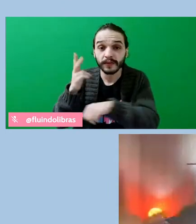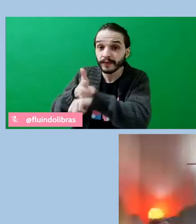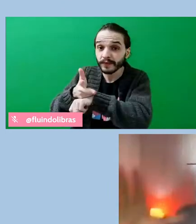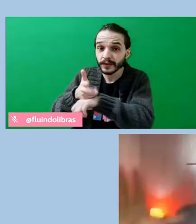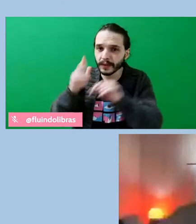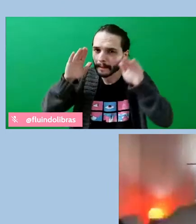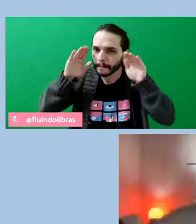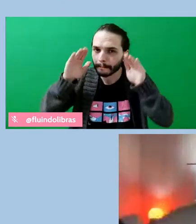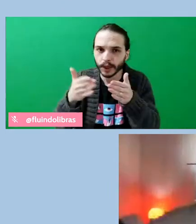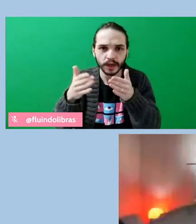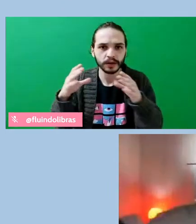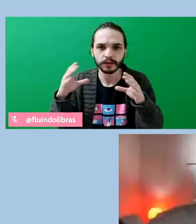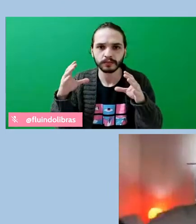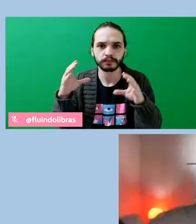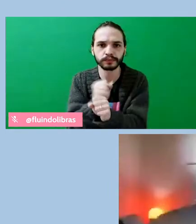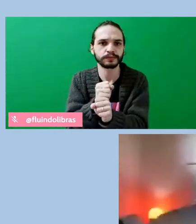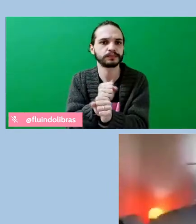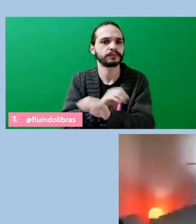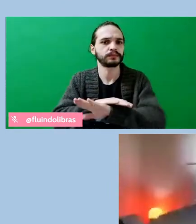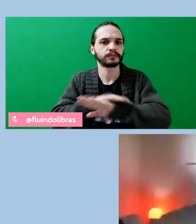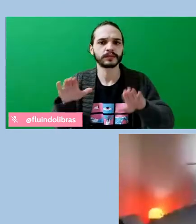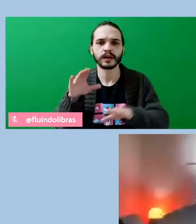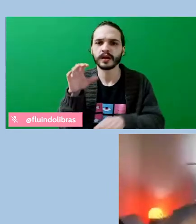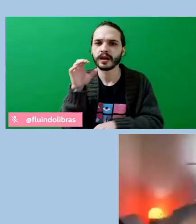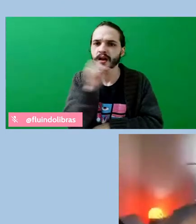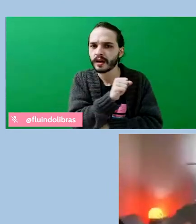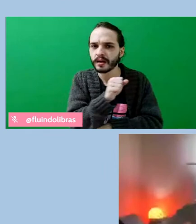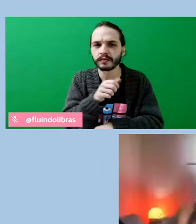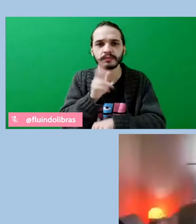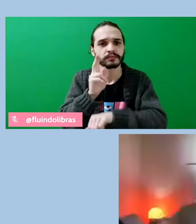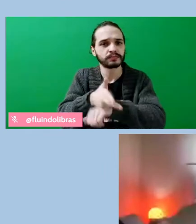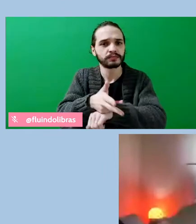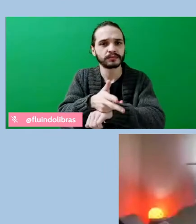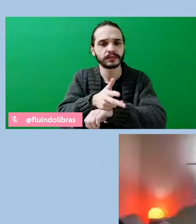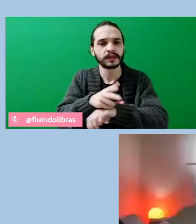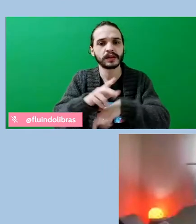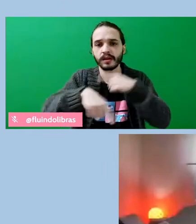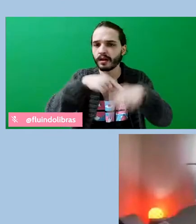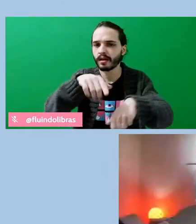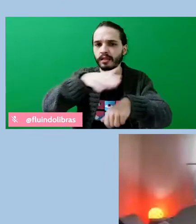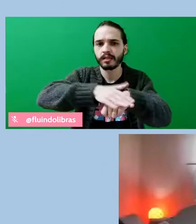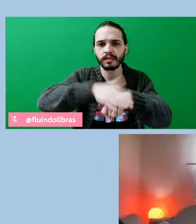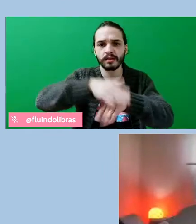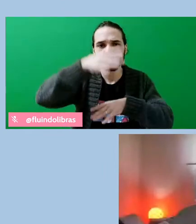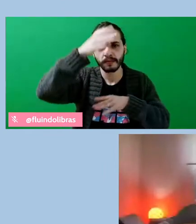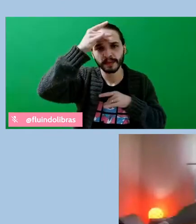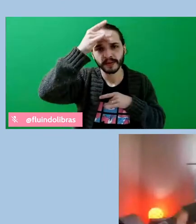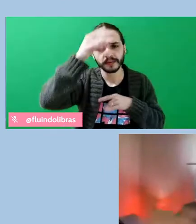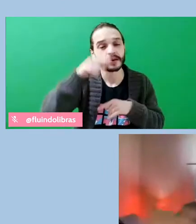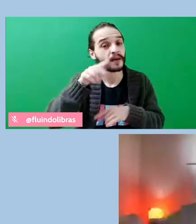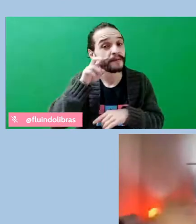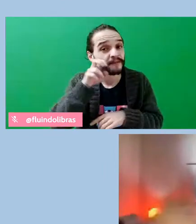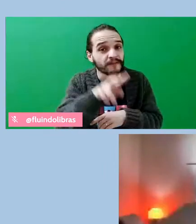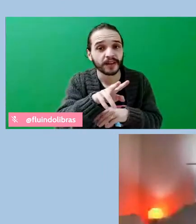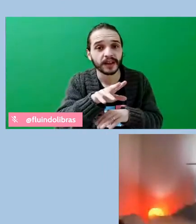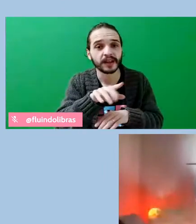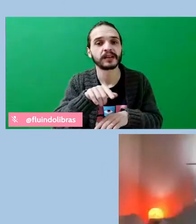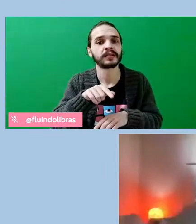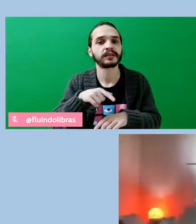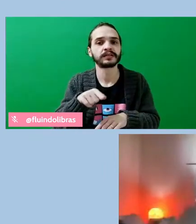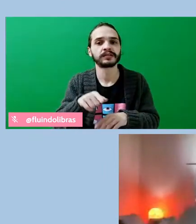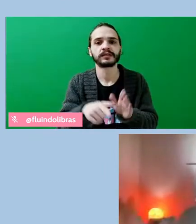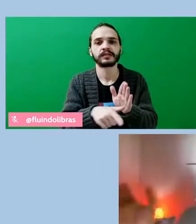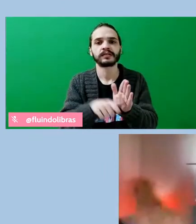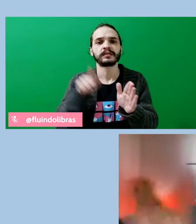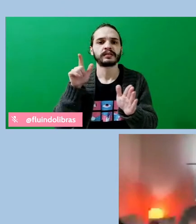limpar tudo para poder deixá-las fazerem a performance, porque é sobre isso, é sobre vê-las, né? Sobre vê-las fazendo. Então, quanto mais a gente saísse do